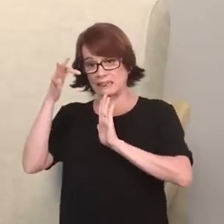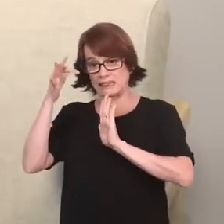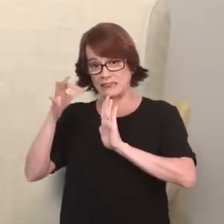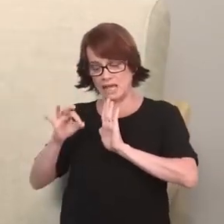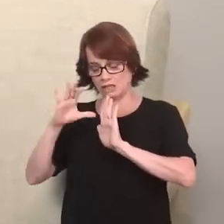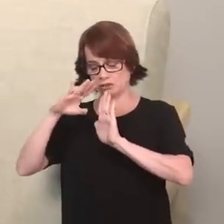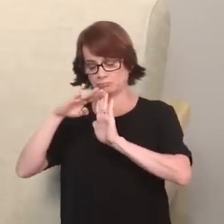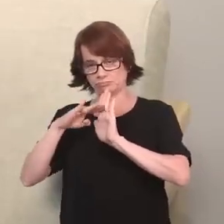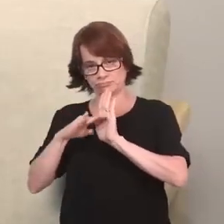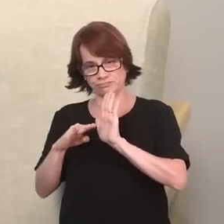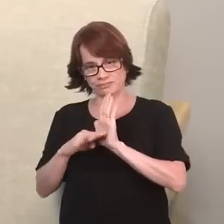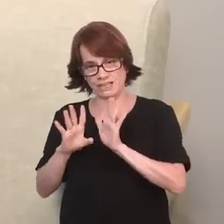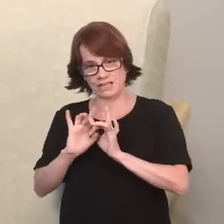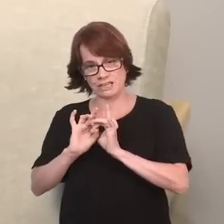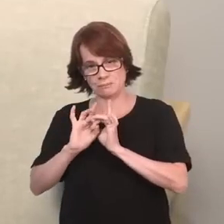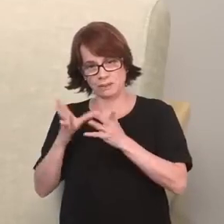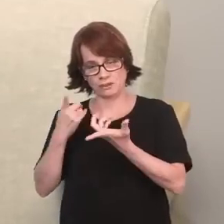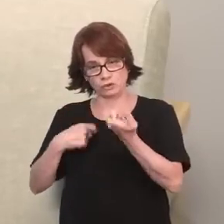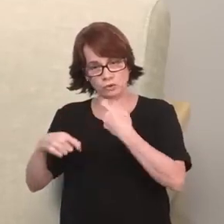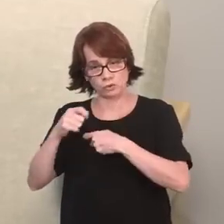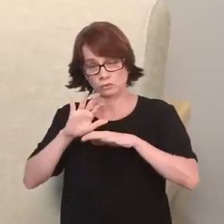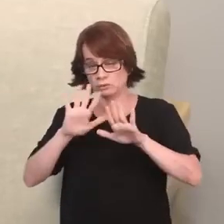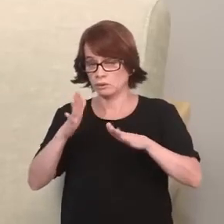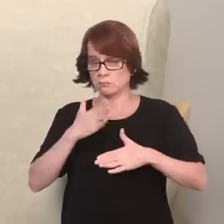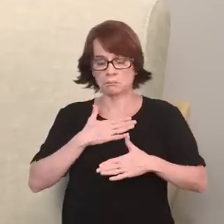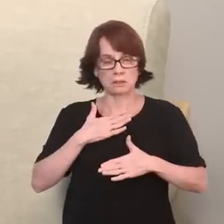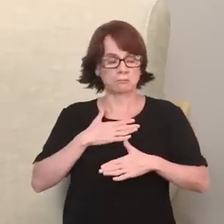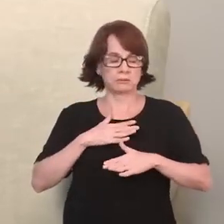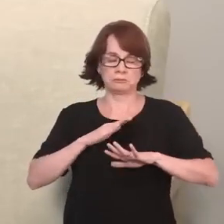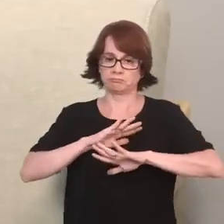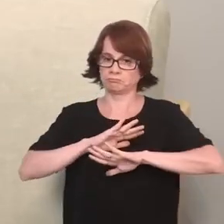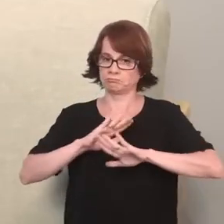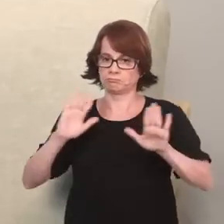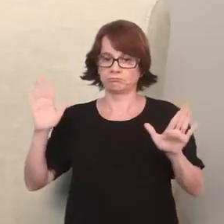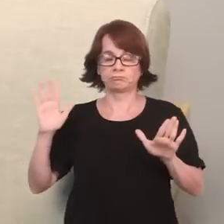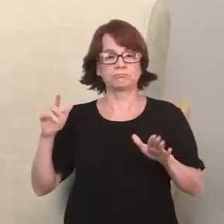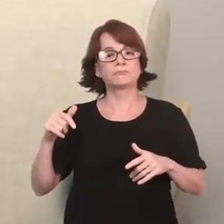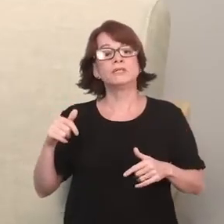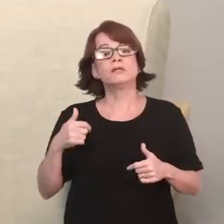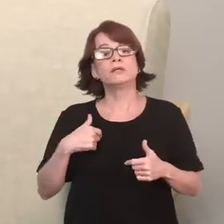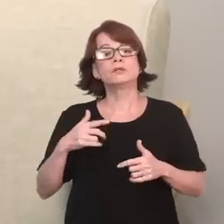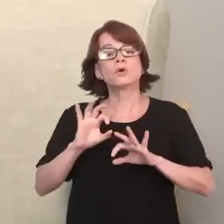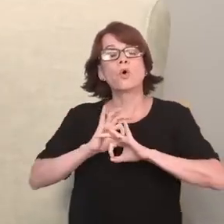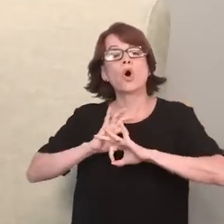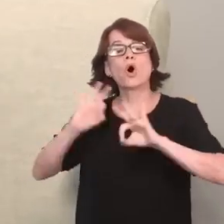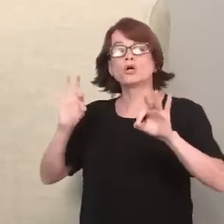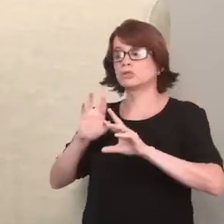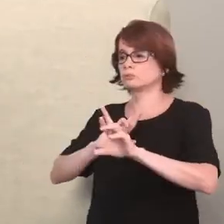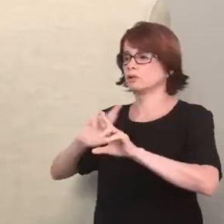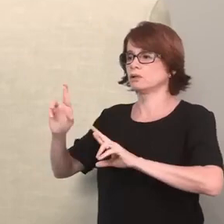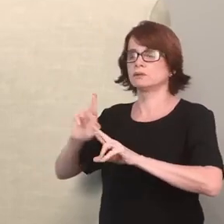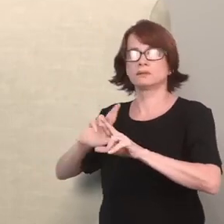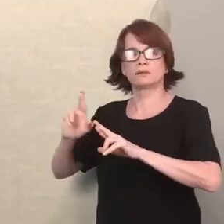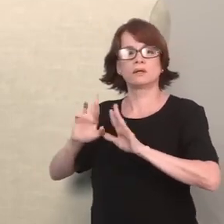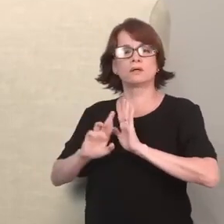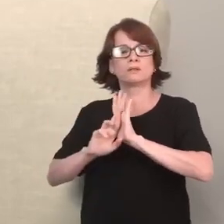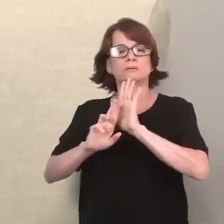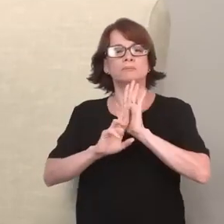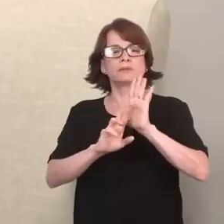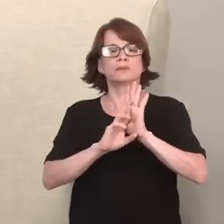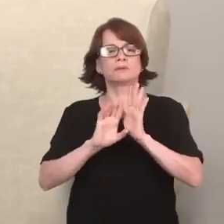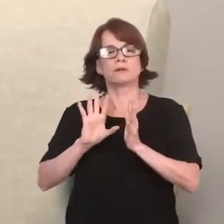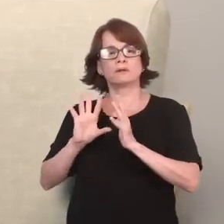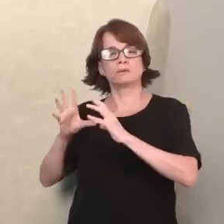liberdade econômica. Então, para mim, é primordial, né? E eu tenho um ótimo relacionamento com os representantes, né,